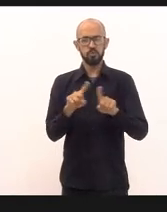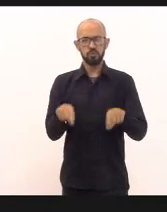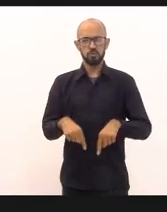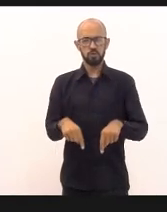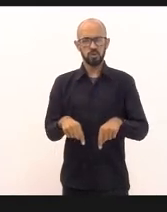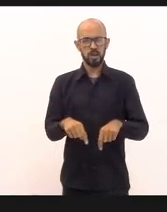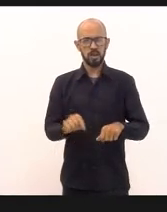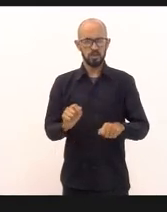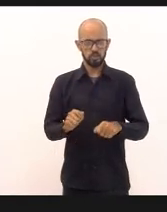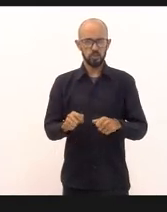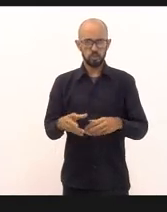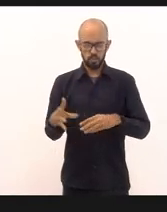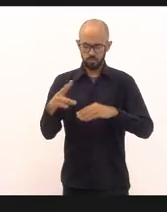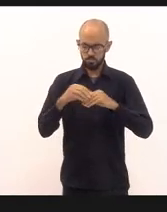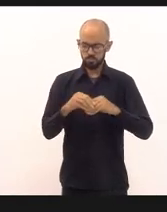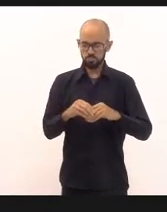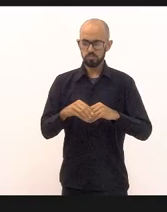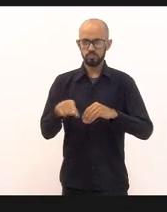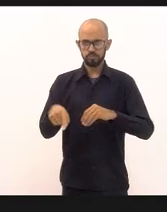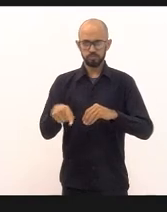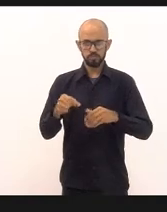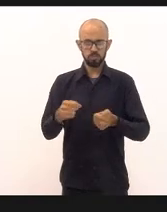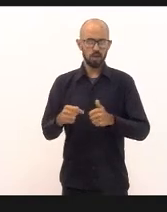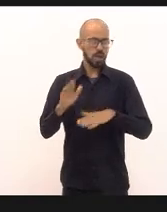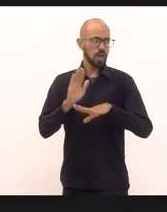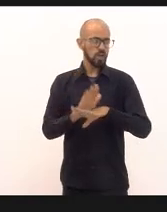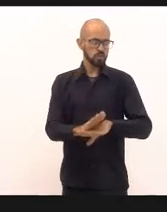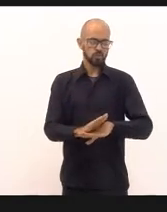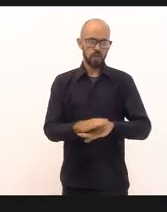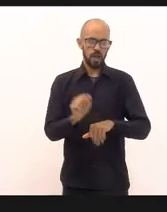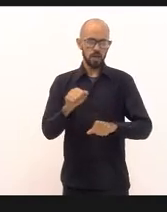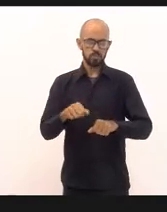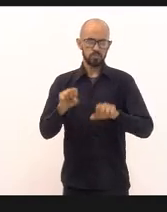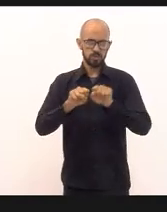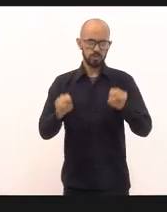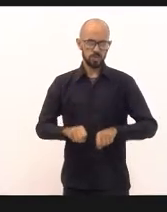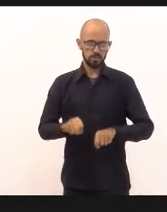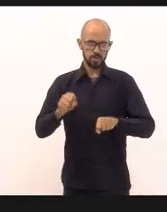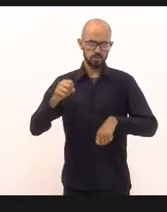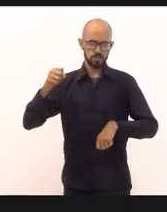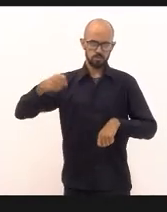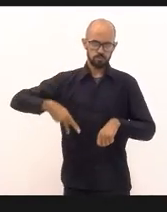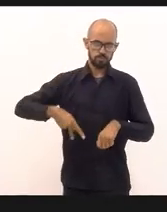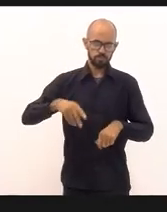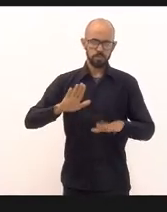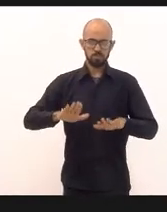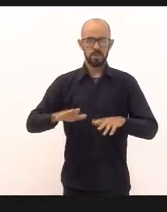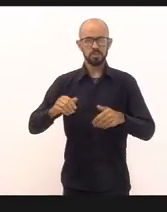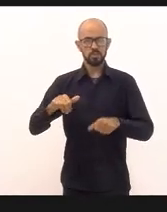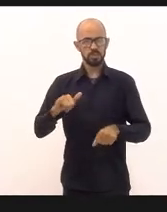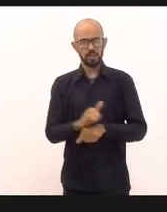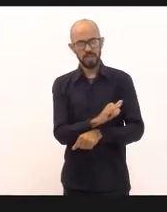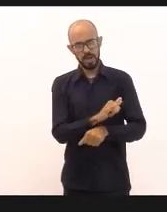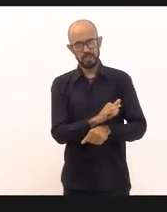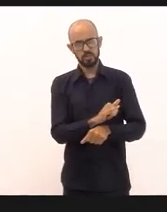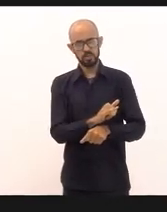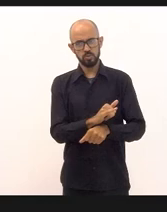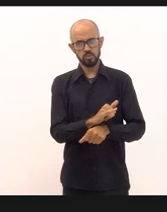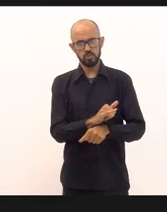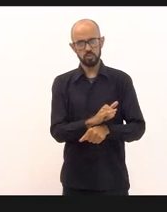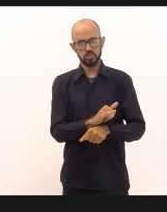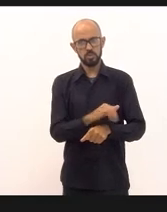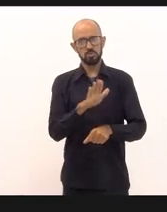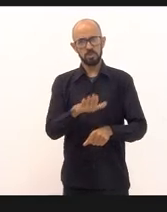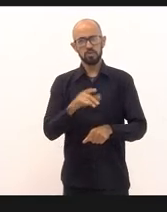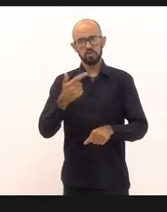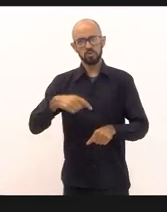estão contribuindo para o seu sistema de previdência, para o seu sistema de direitos, mas estão sendo tungados ao longo do tempo. E a gente, mais uma vez,